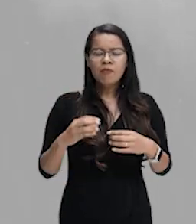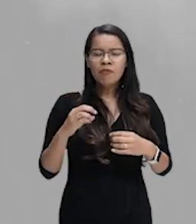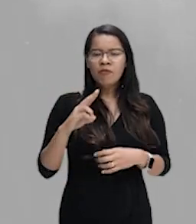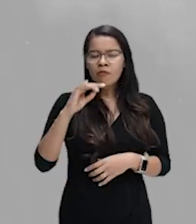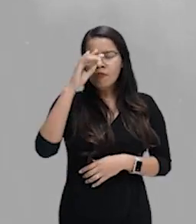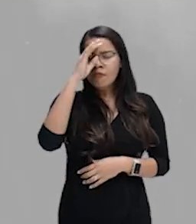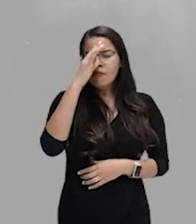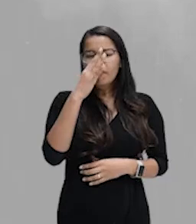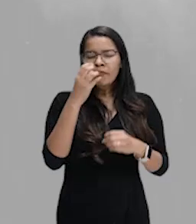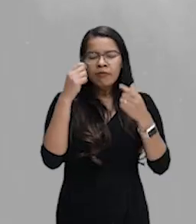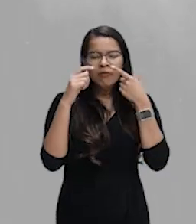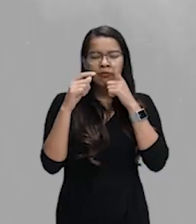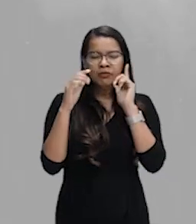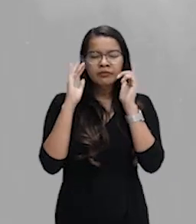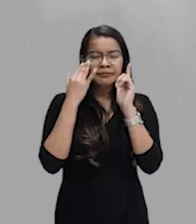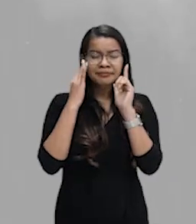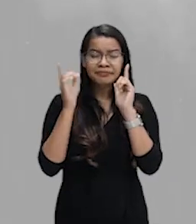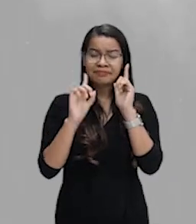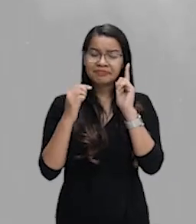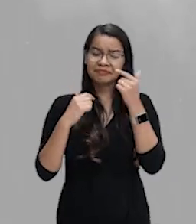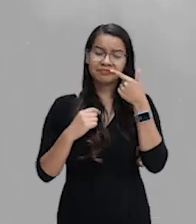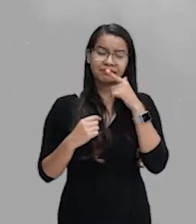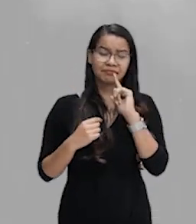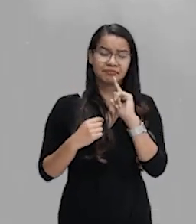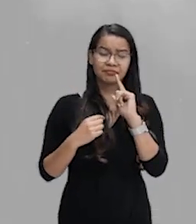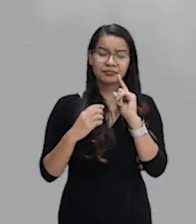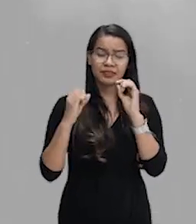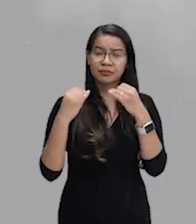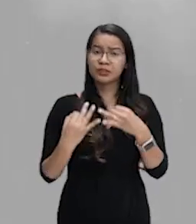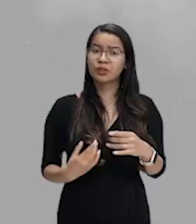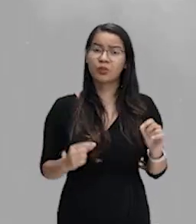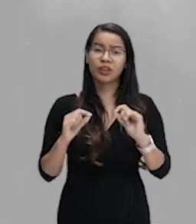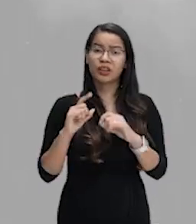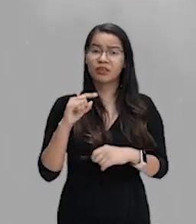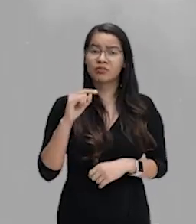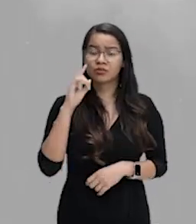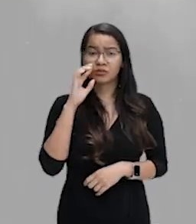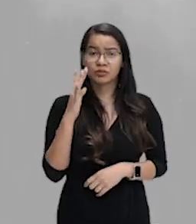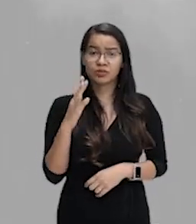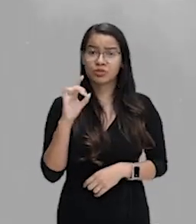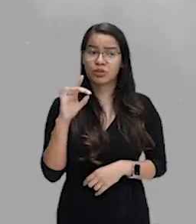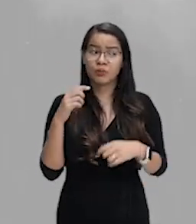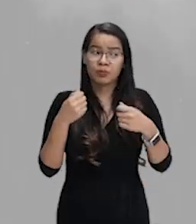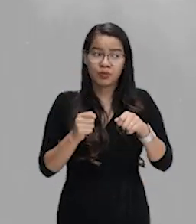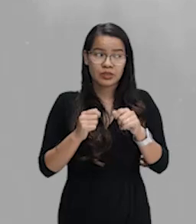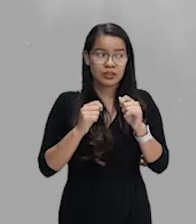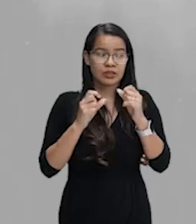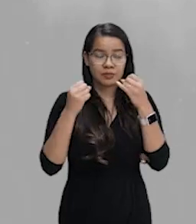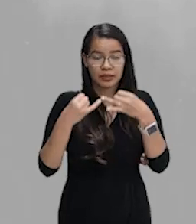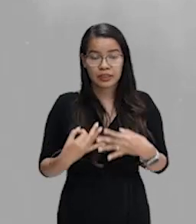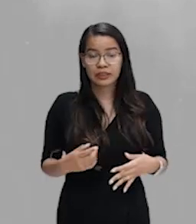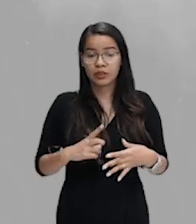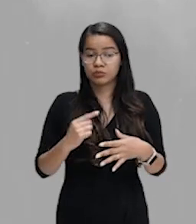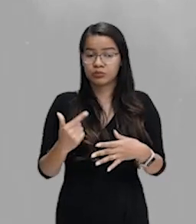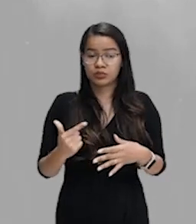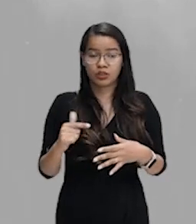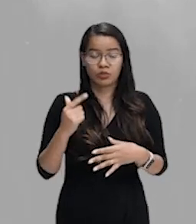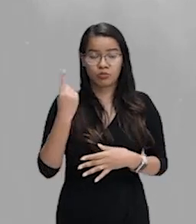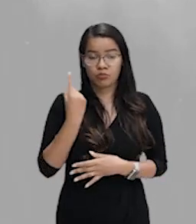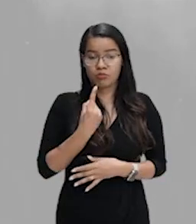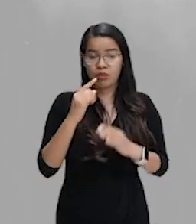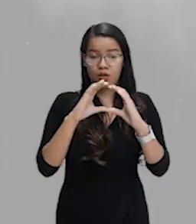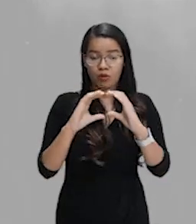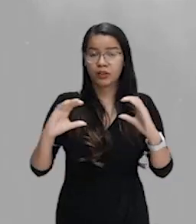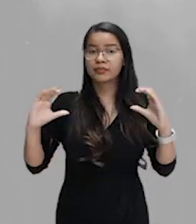imaginária consegue ter. Eu não posso garantir para vocês o que é um sonho. O que eu posso dizer é que ele não tem uma coerência formal na hora de você definir. E